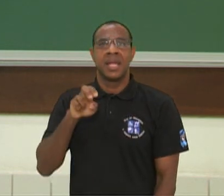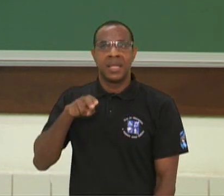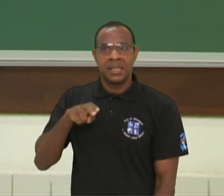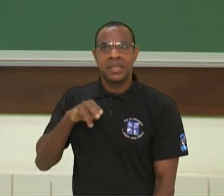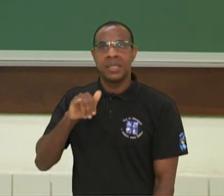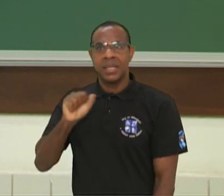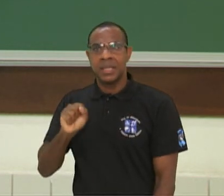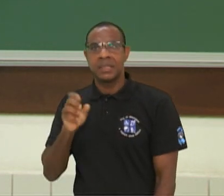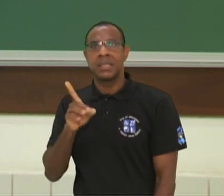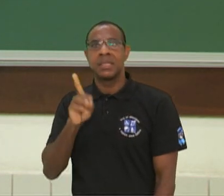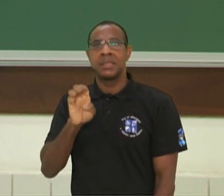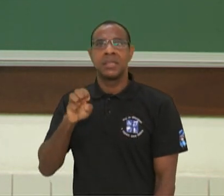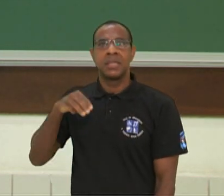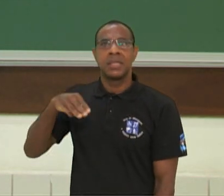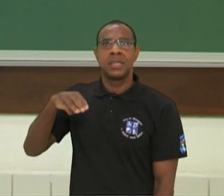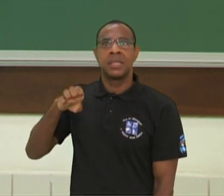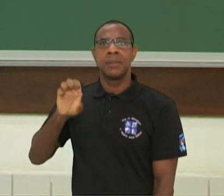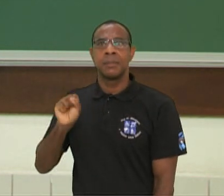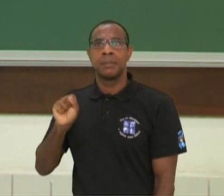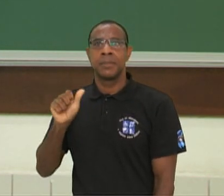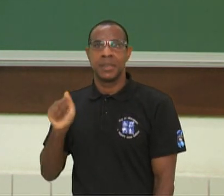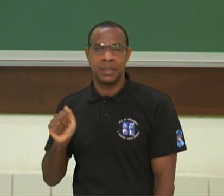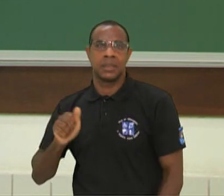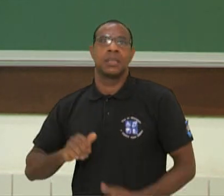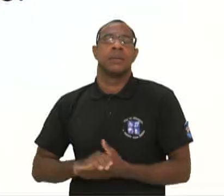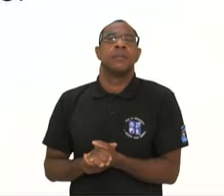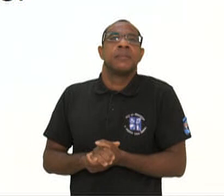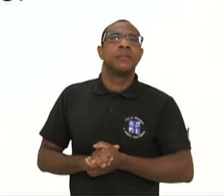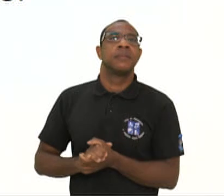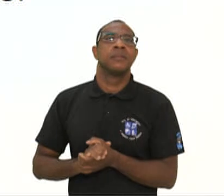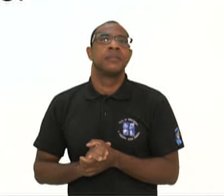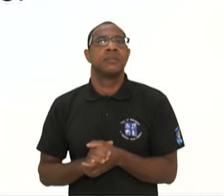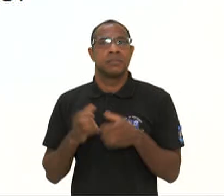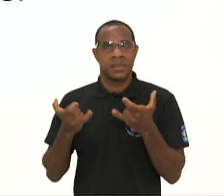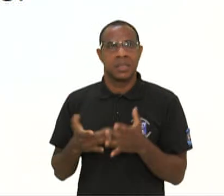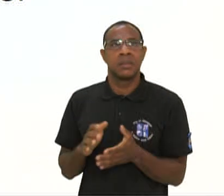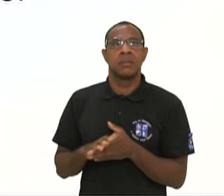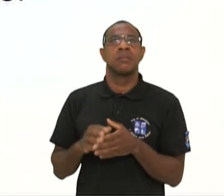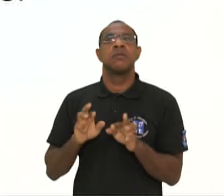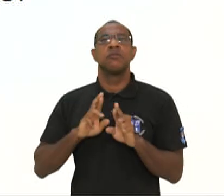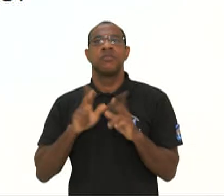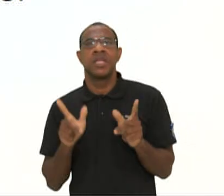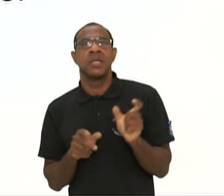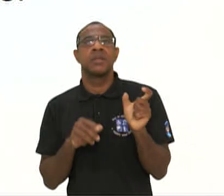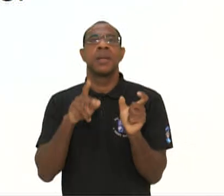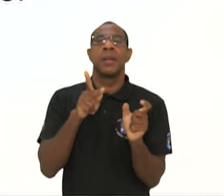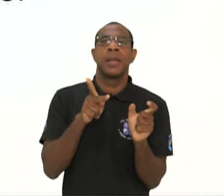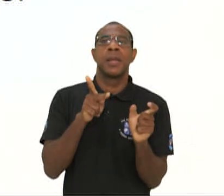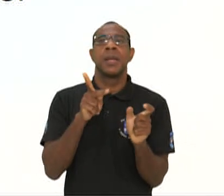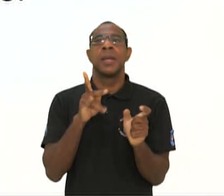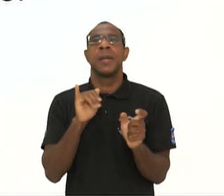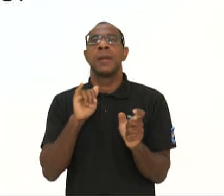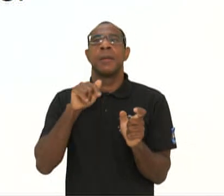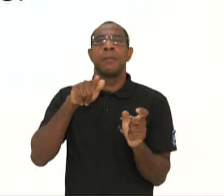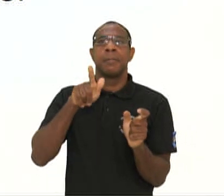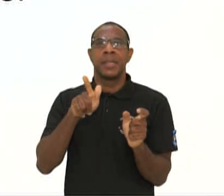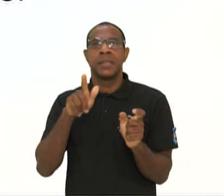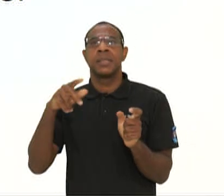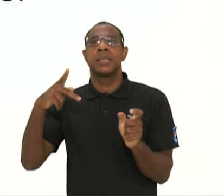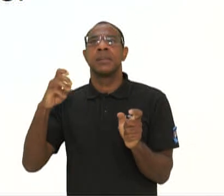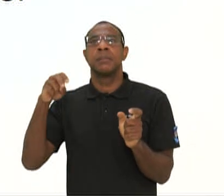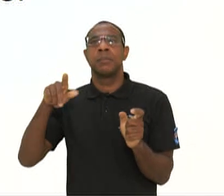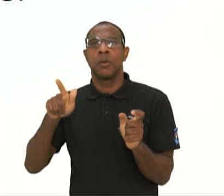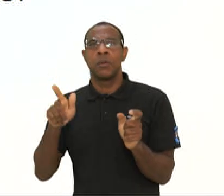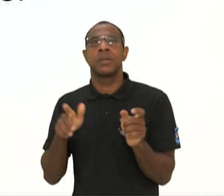a aula de hoje. Então na aula passada falamos sobre o tênis de mesa, falamos da diferença entre o ping-pong, o que é o tênis de mesa, o que é o